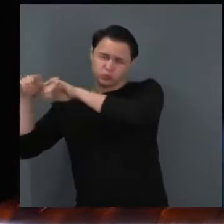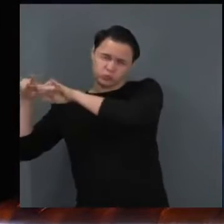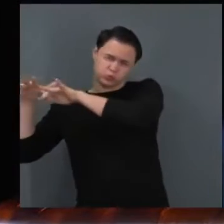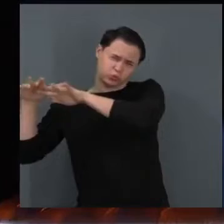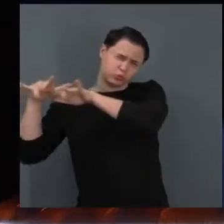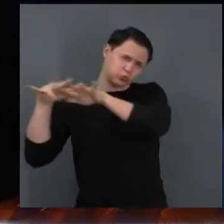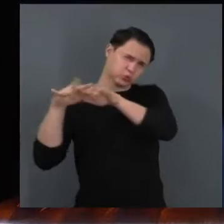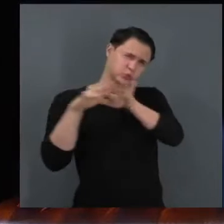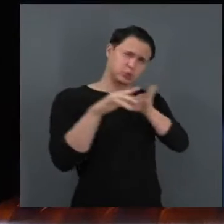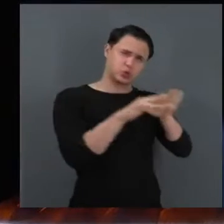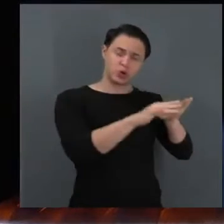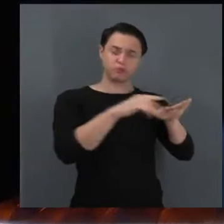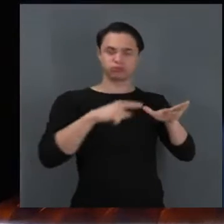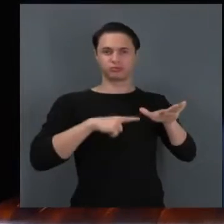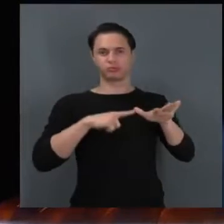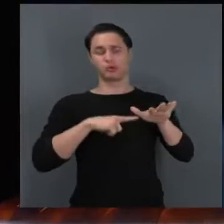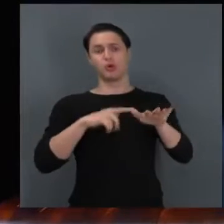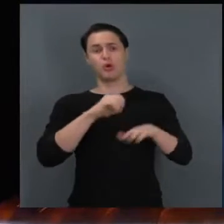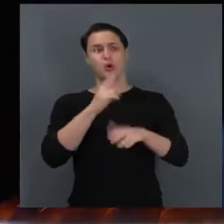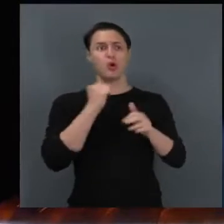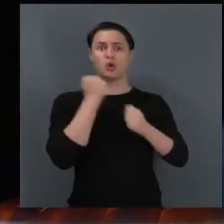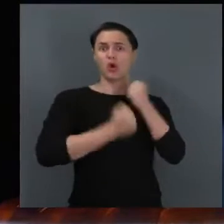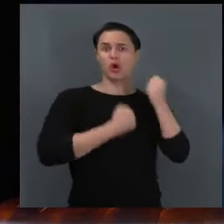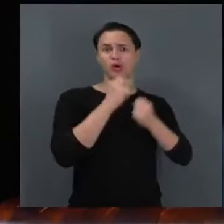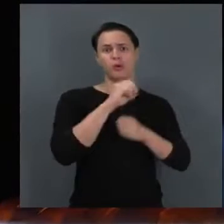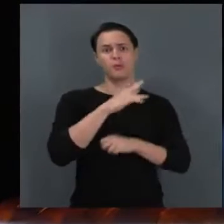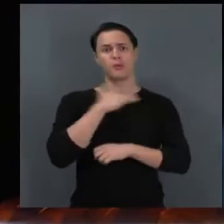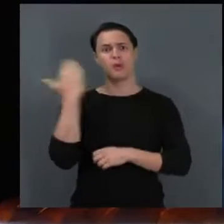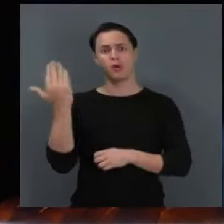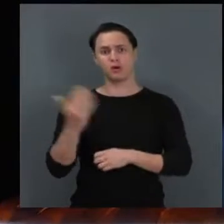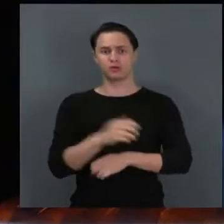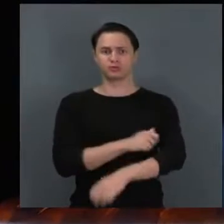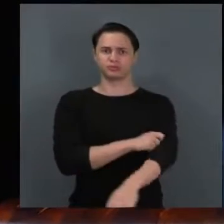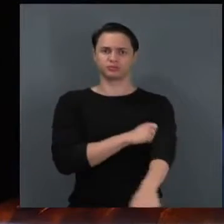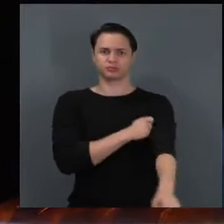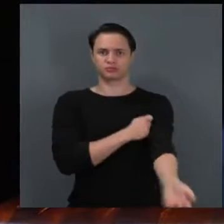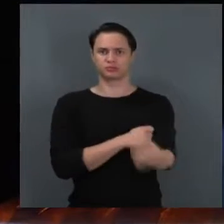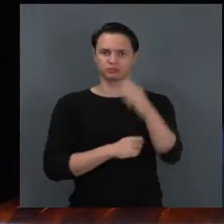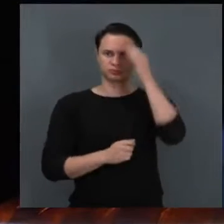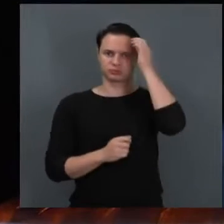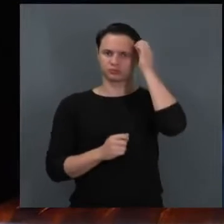avalanche, ou tu corre ou tu morre. Até agora,